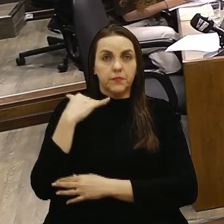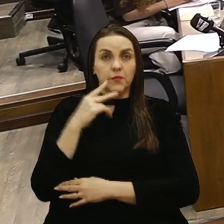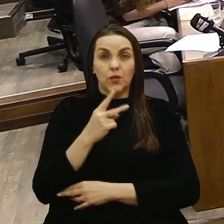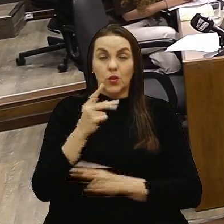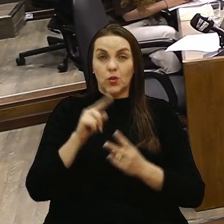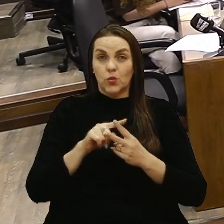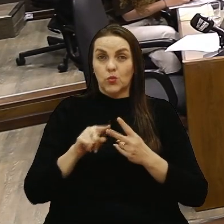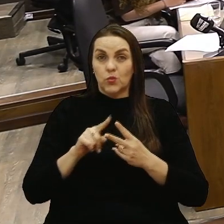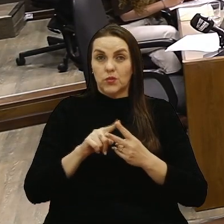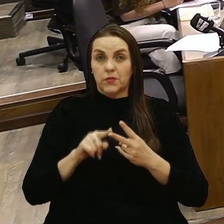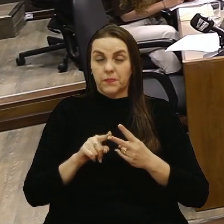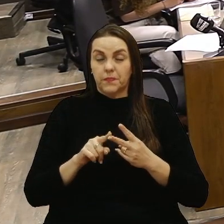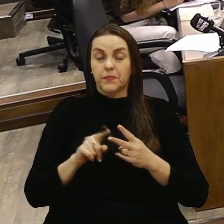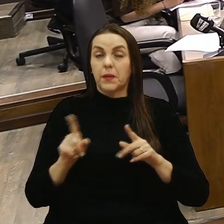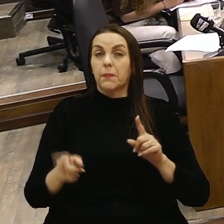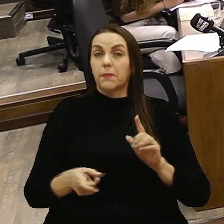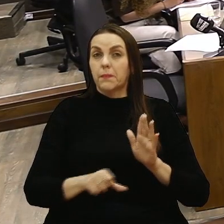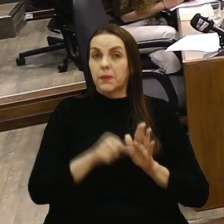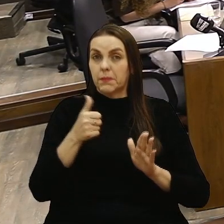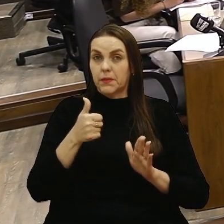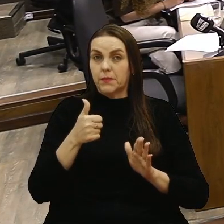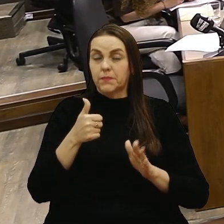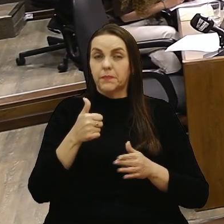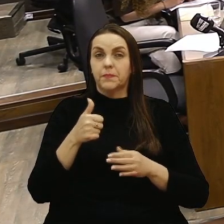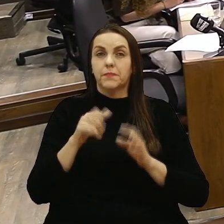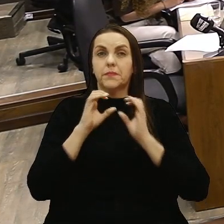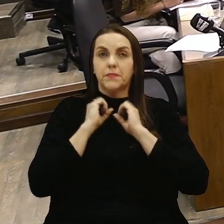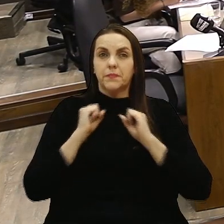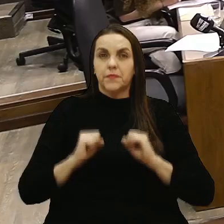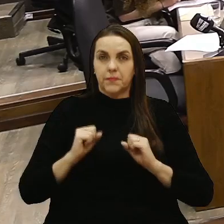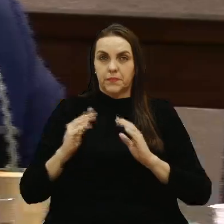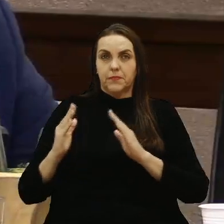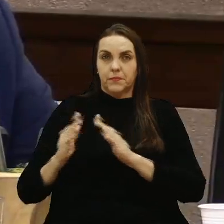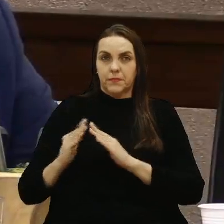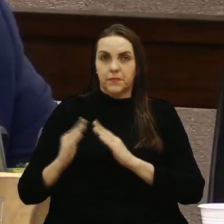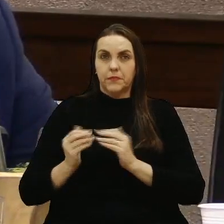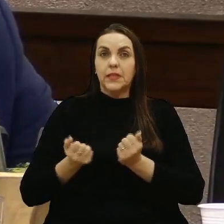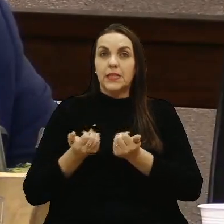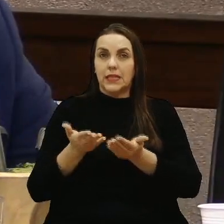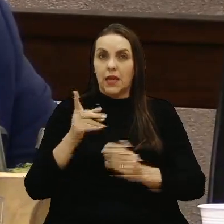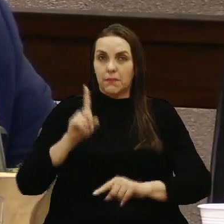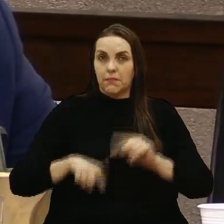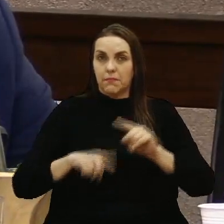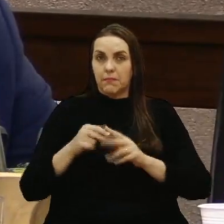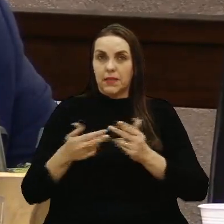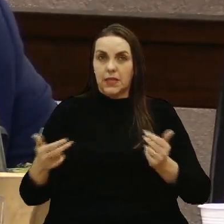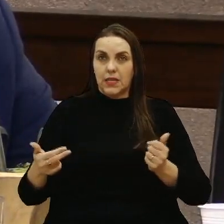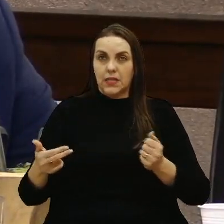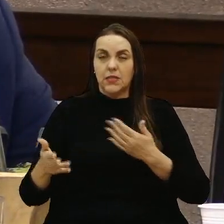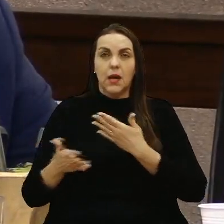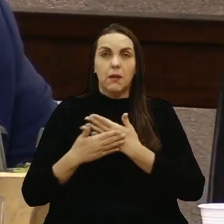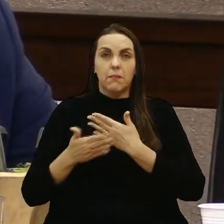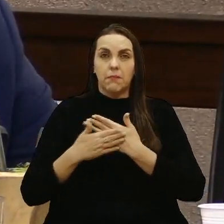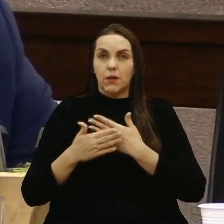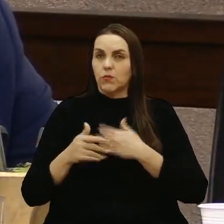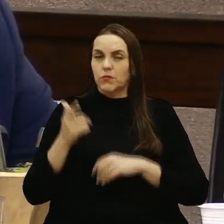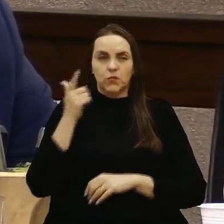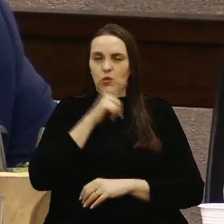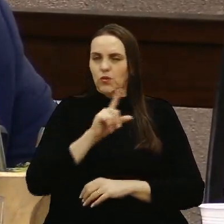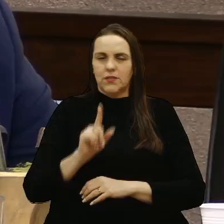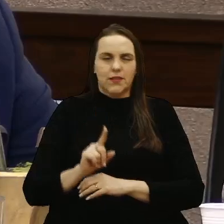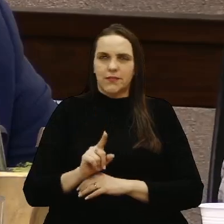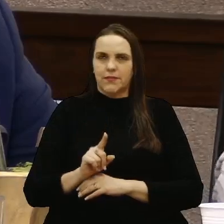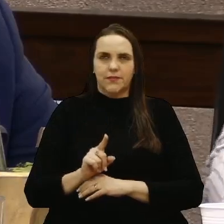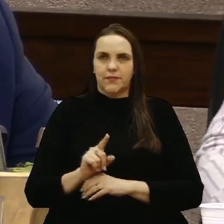falar. Primeiro, a Secretaria de Habitação, ela dá o material, mas a mão de obra não consegue ser realizada